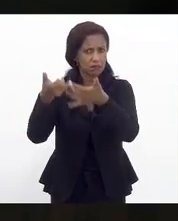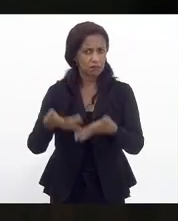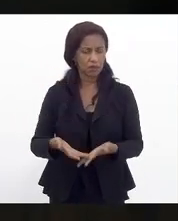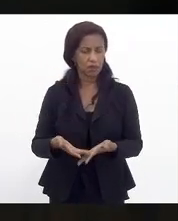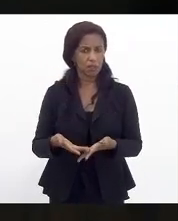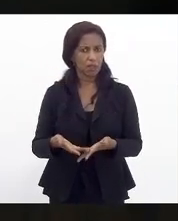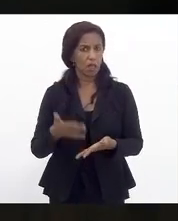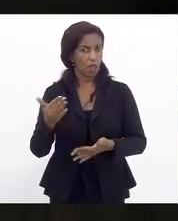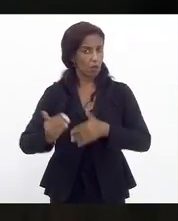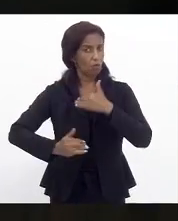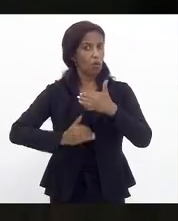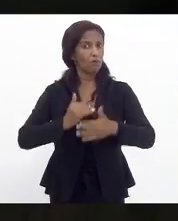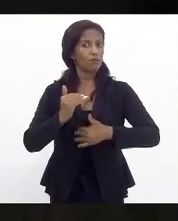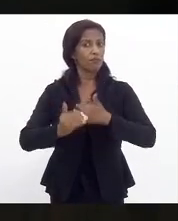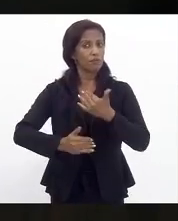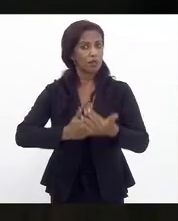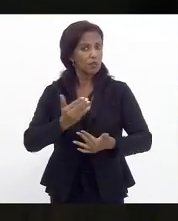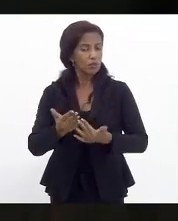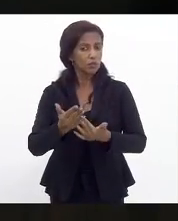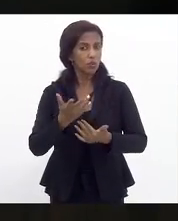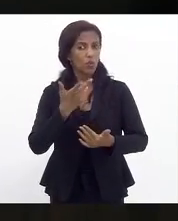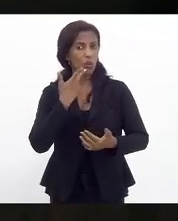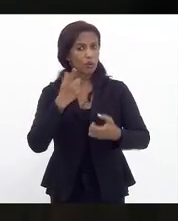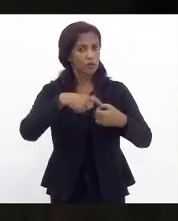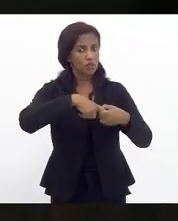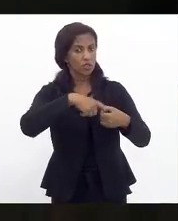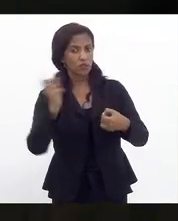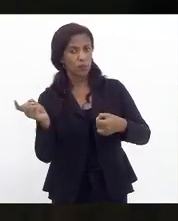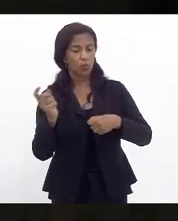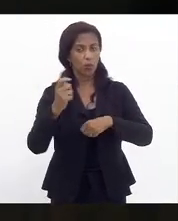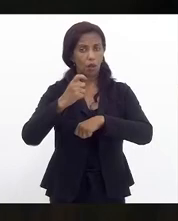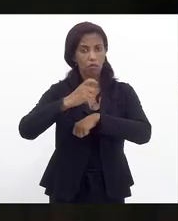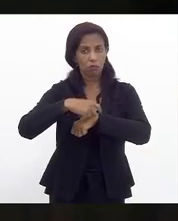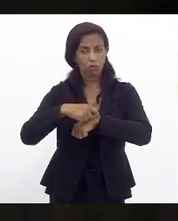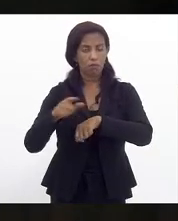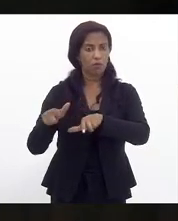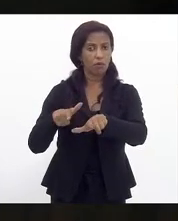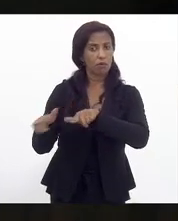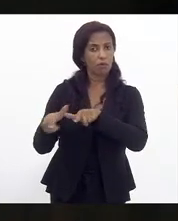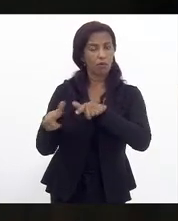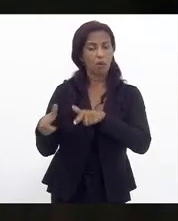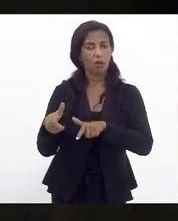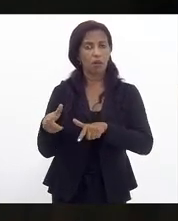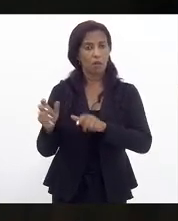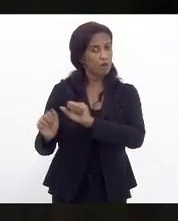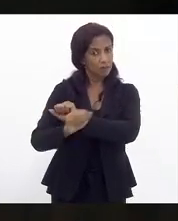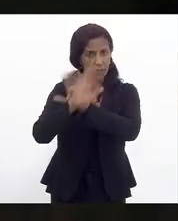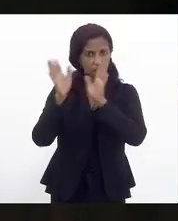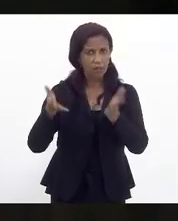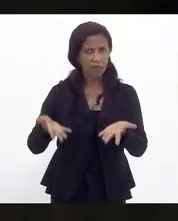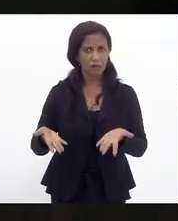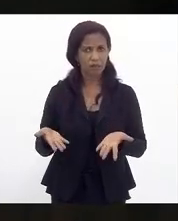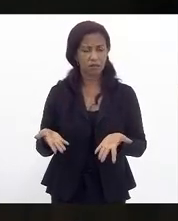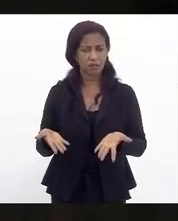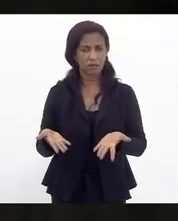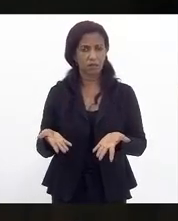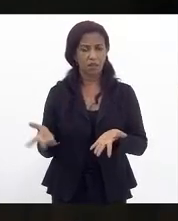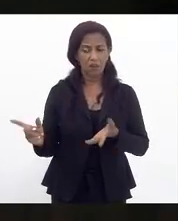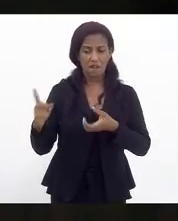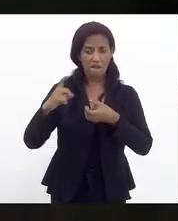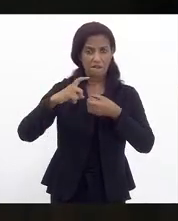é um avanço quando não concedi vincula apenas do tempo de serviço e fica claro aqui olha